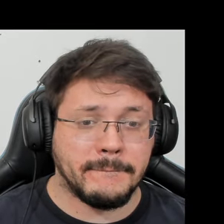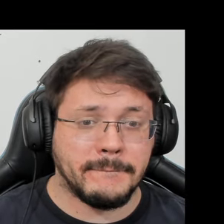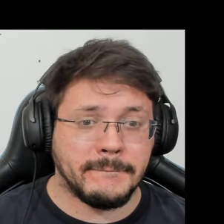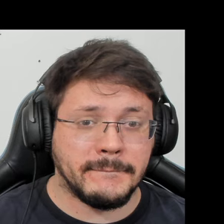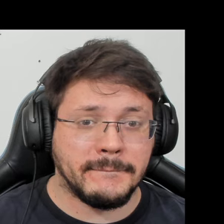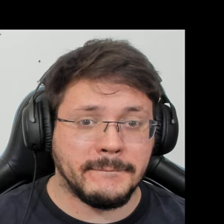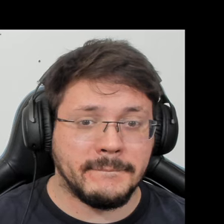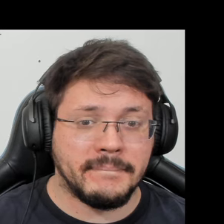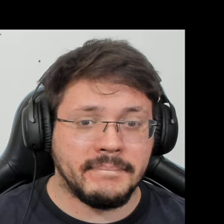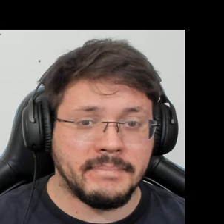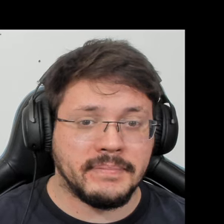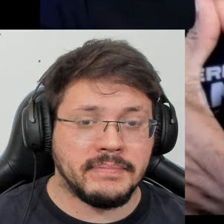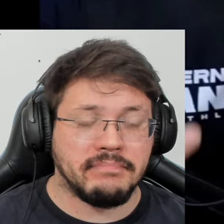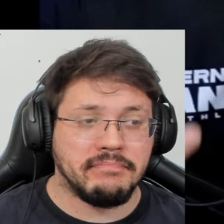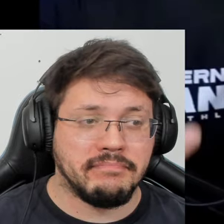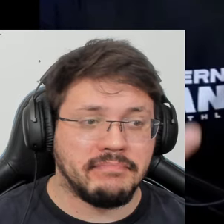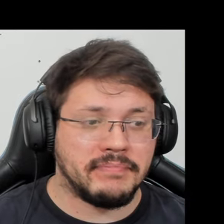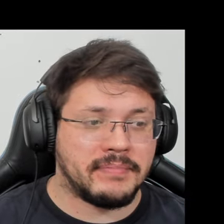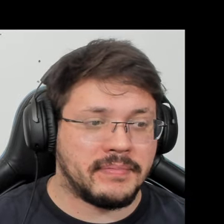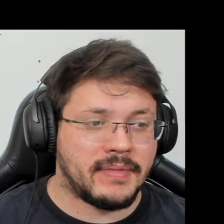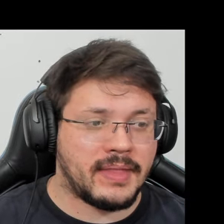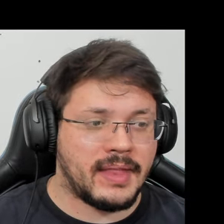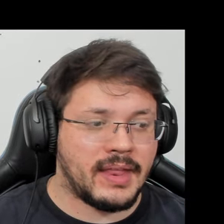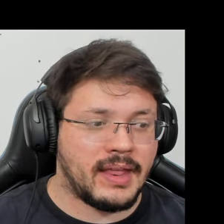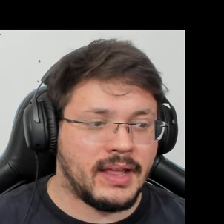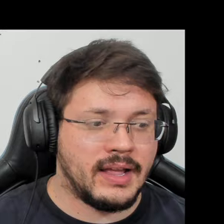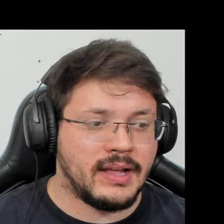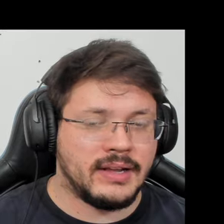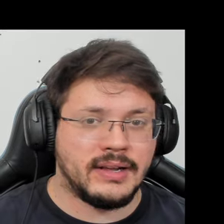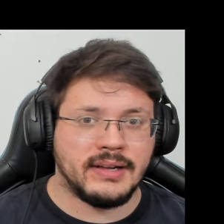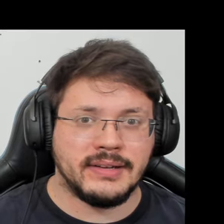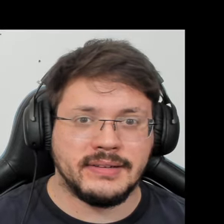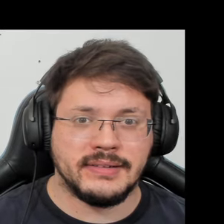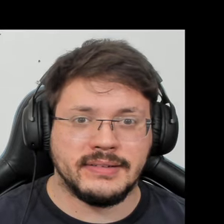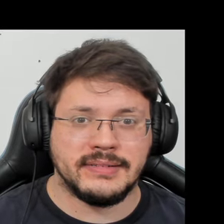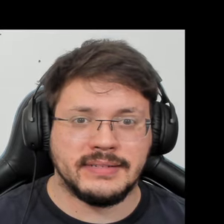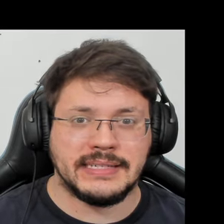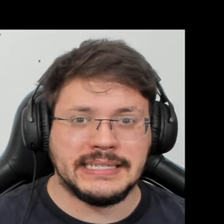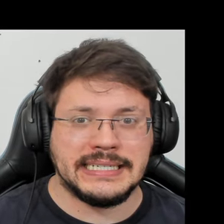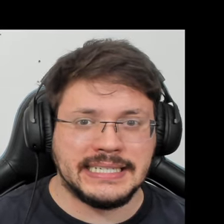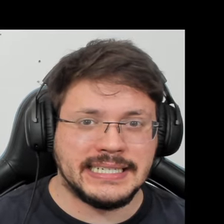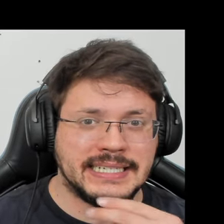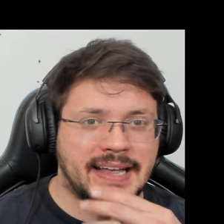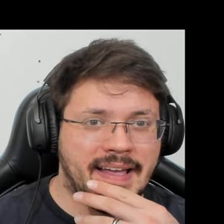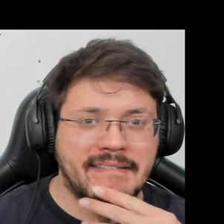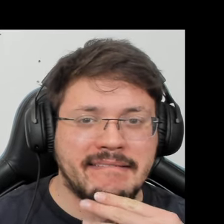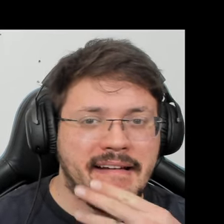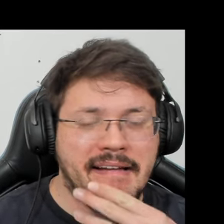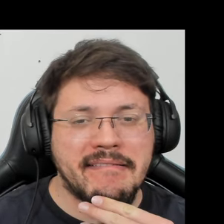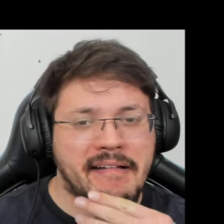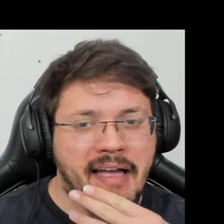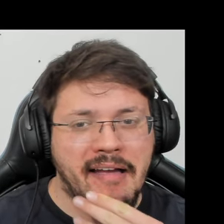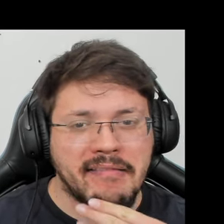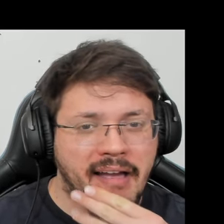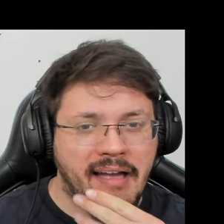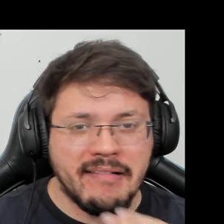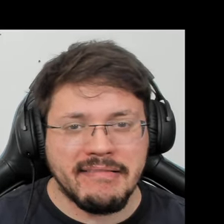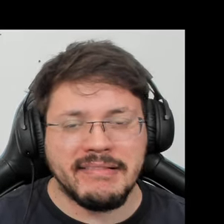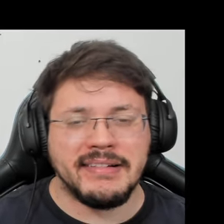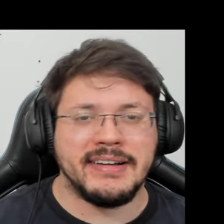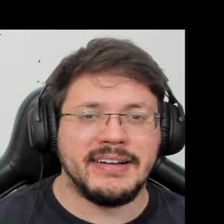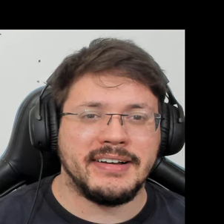fazendo assim, ó. É por isso que pode eleger uma mulher. Mal sacada, hein? Boa sacada, tia. Tem 331 anos de Curitiba,